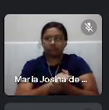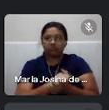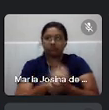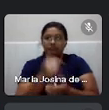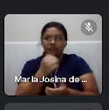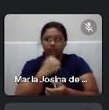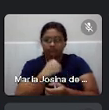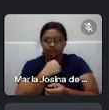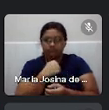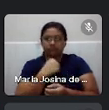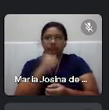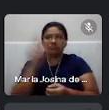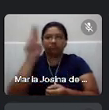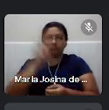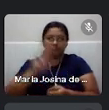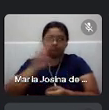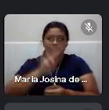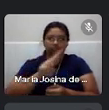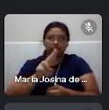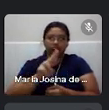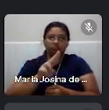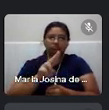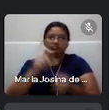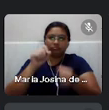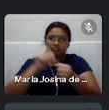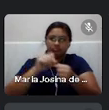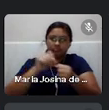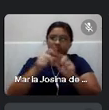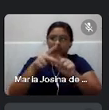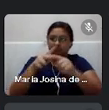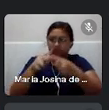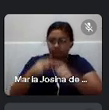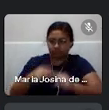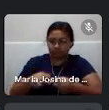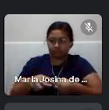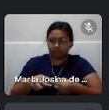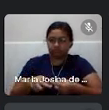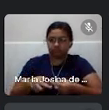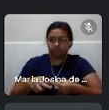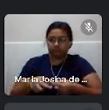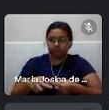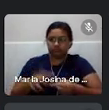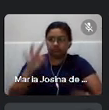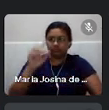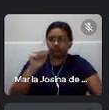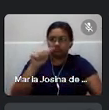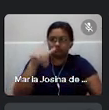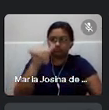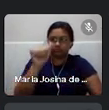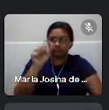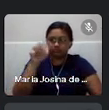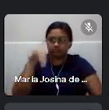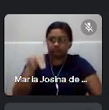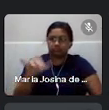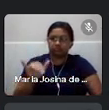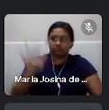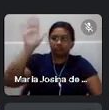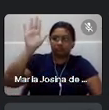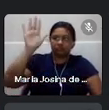eu vou trabalhar para fazer esse ajuste, tá bom? Tyson, pode falar.